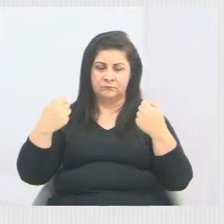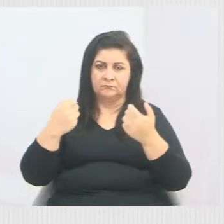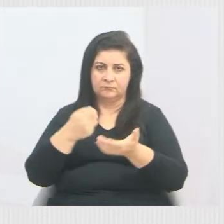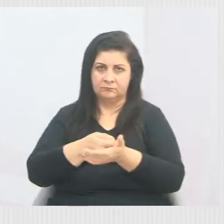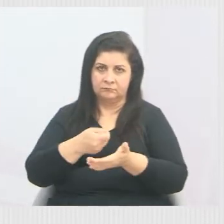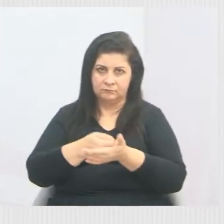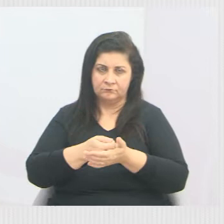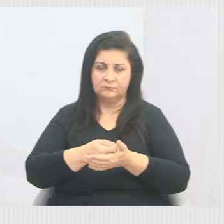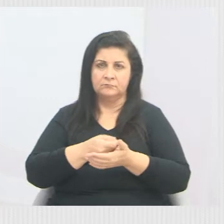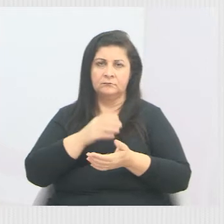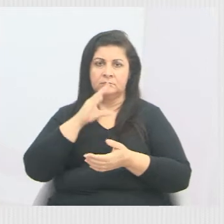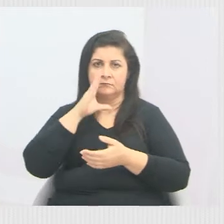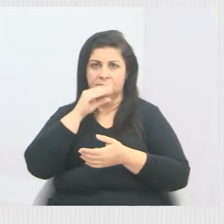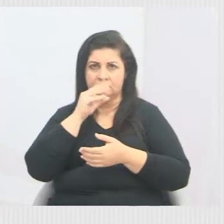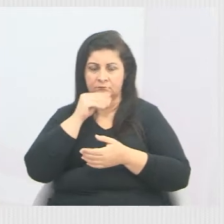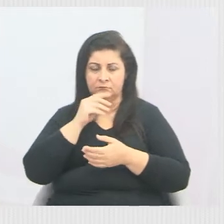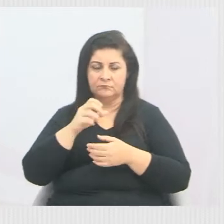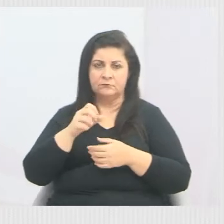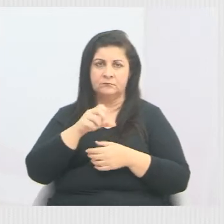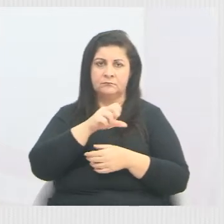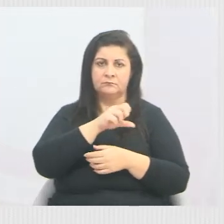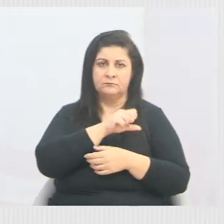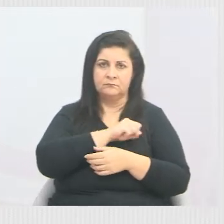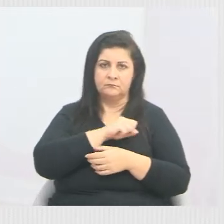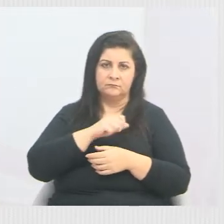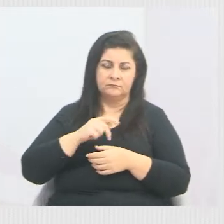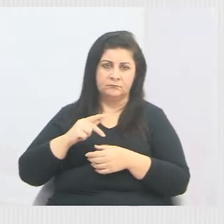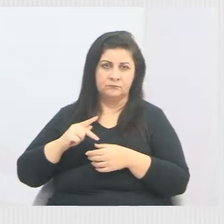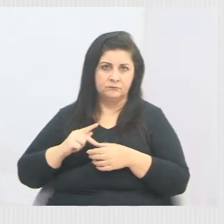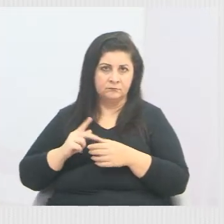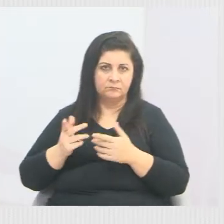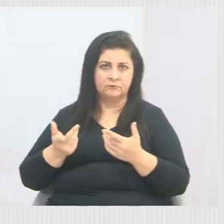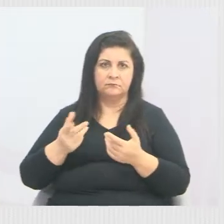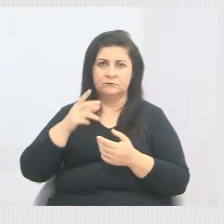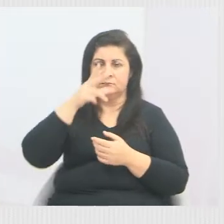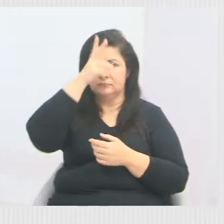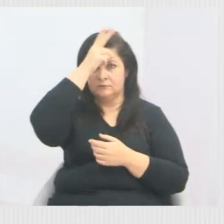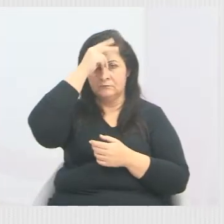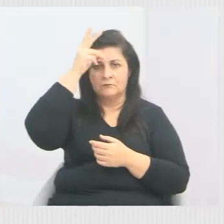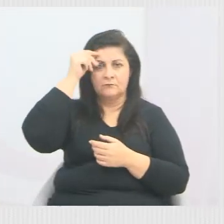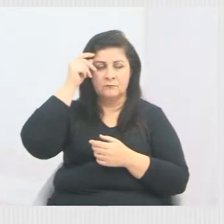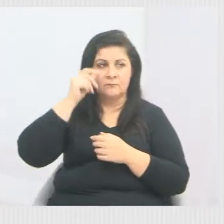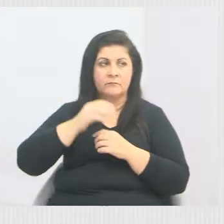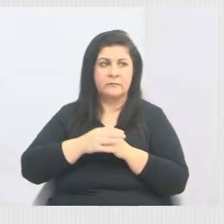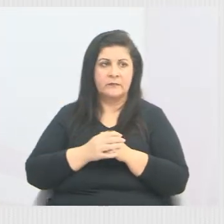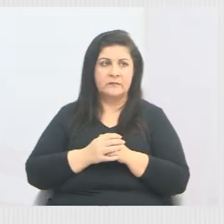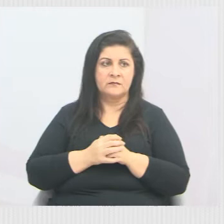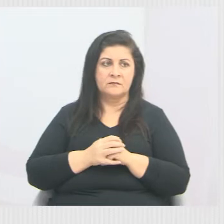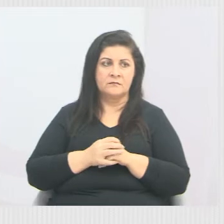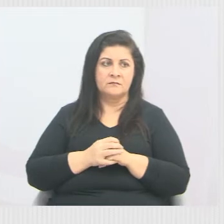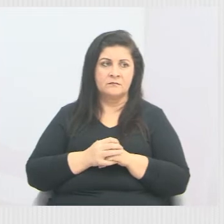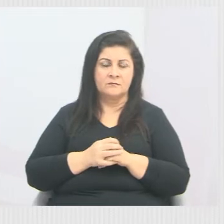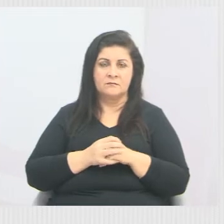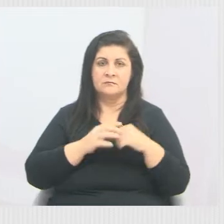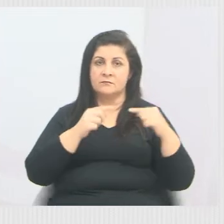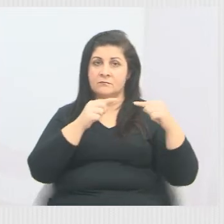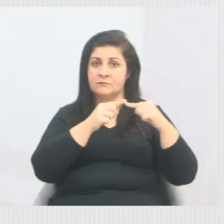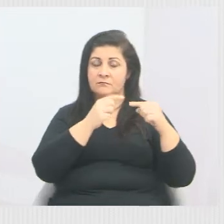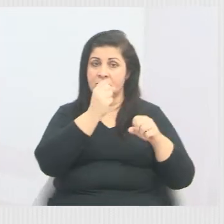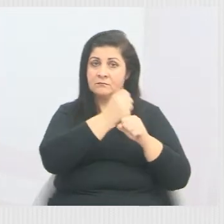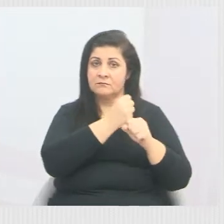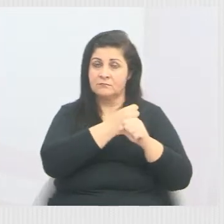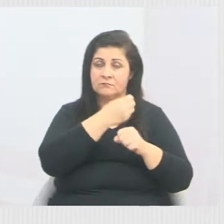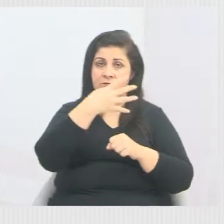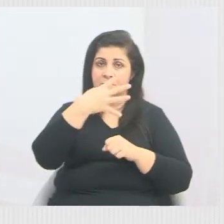né, que transita entre as fundações, autarquias e prefeitura para o Instituto de Previdência também. Então, meta orçada